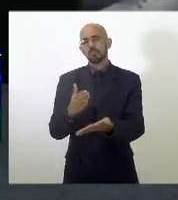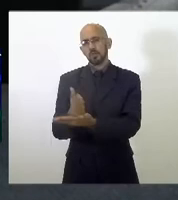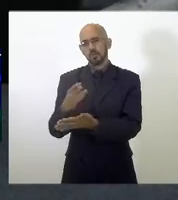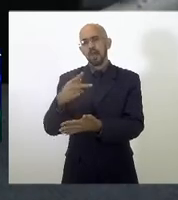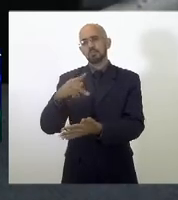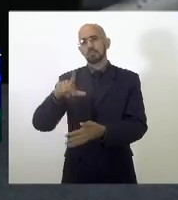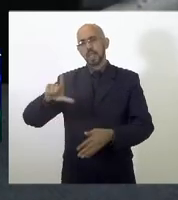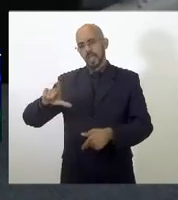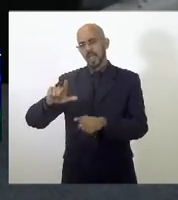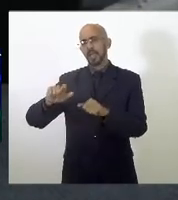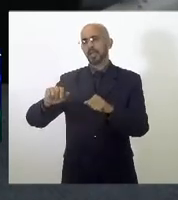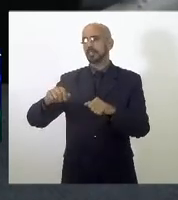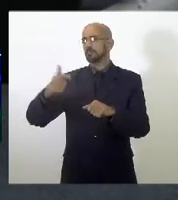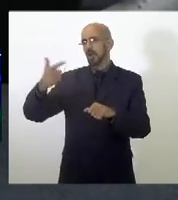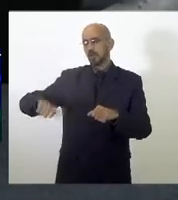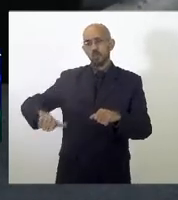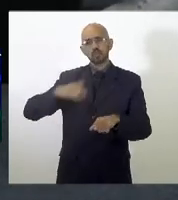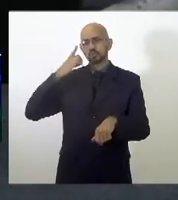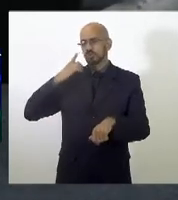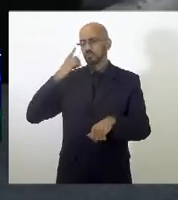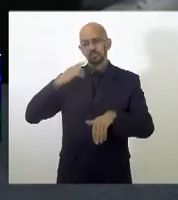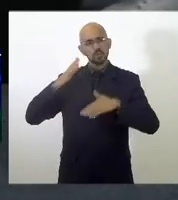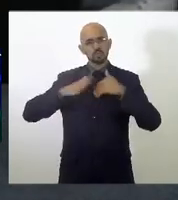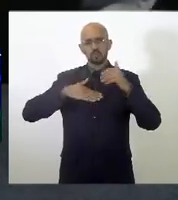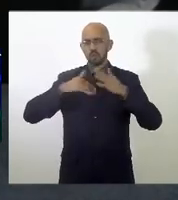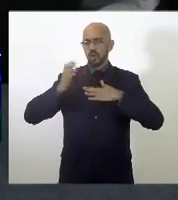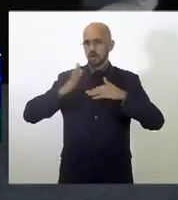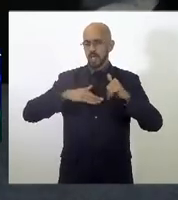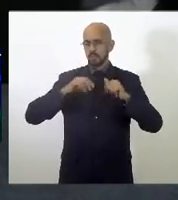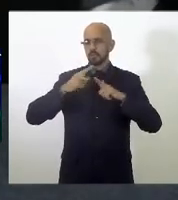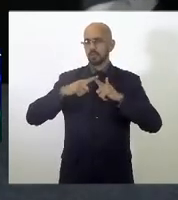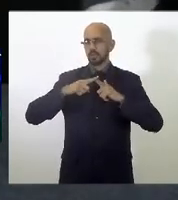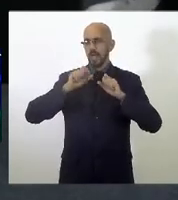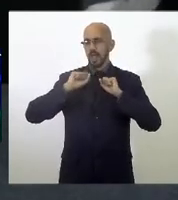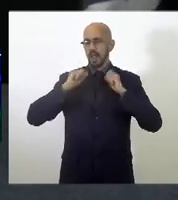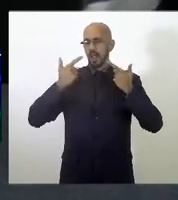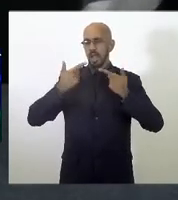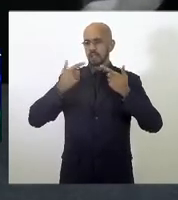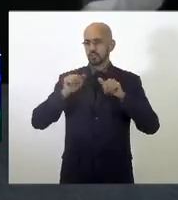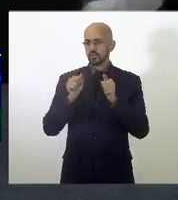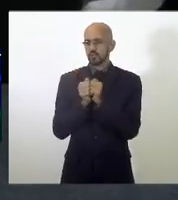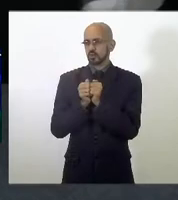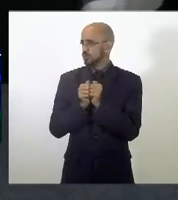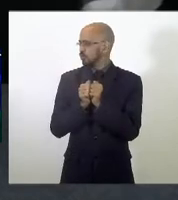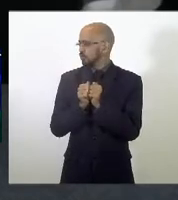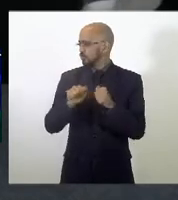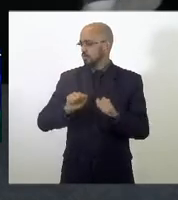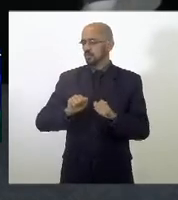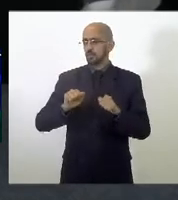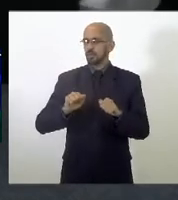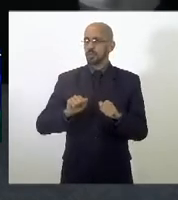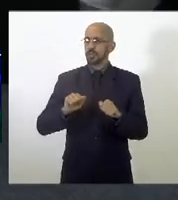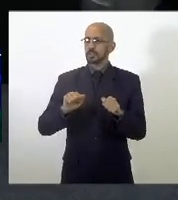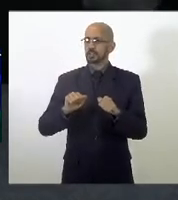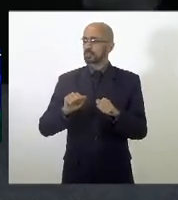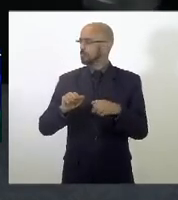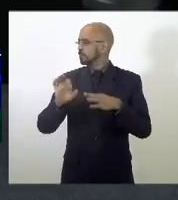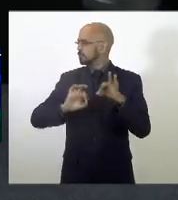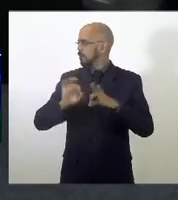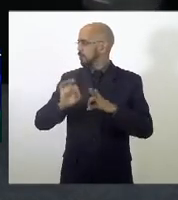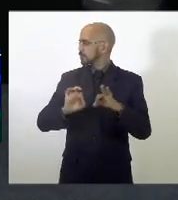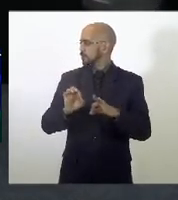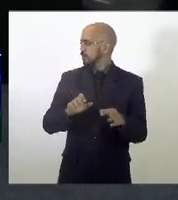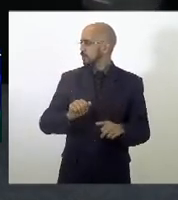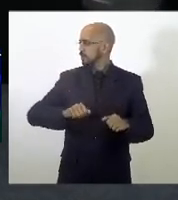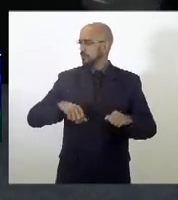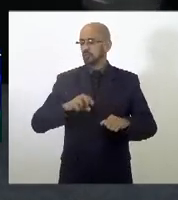subscrever, que a LERJ, através desse projeto e de outros, tem assumido uma pauta muito forte de desenvolvimento,